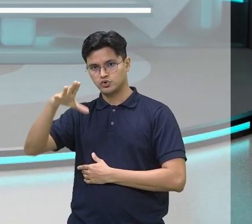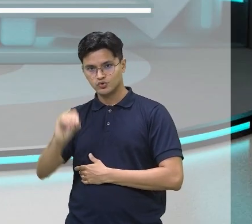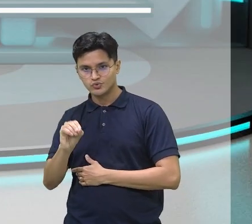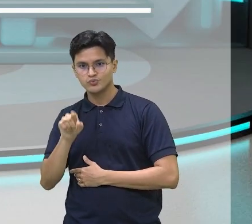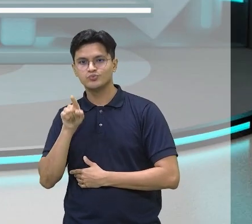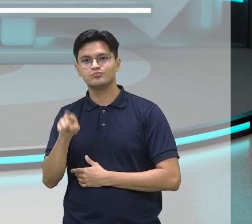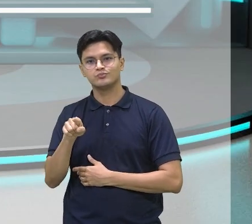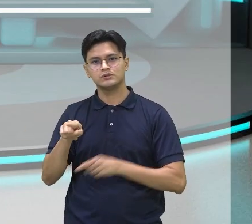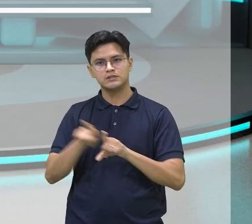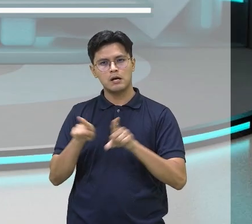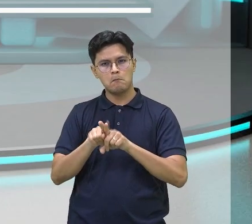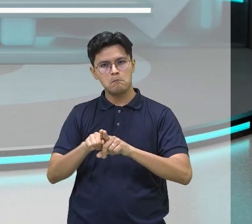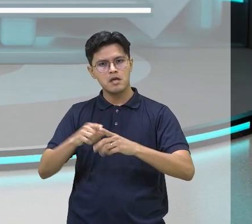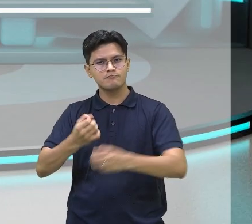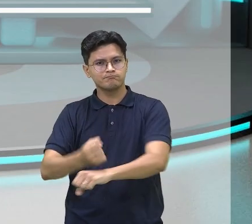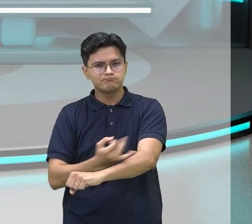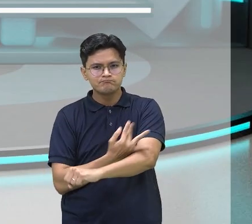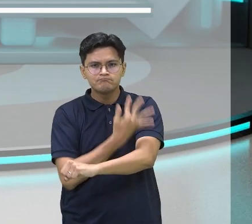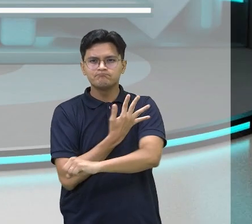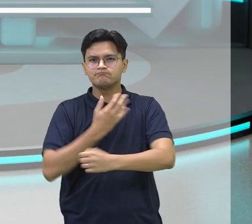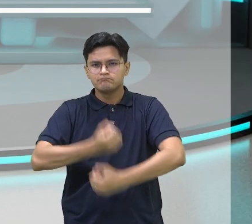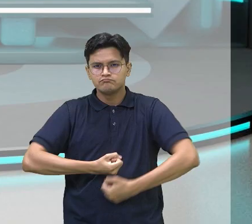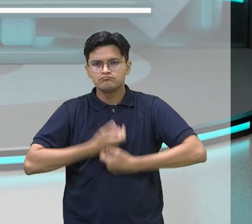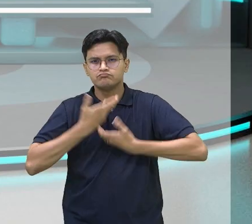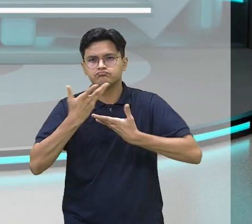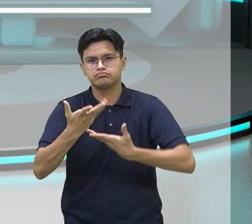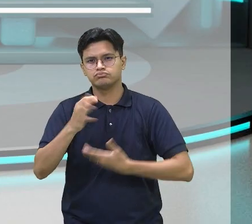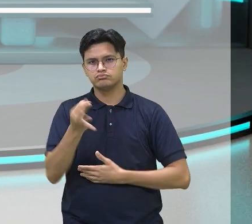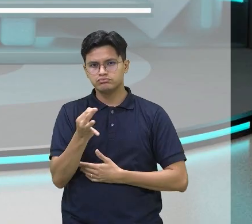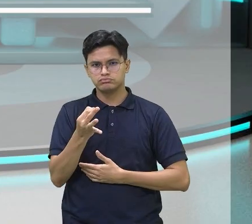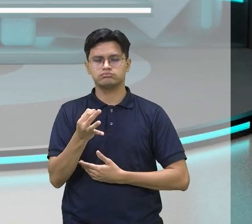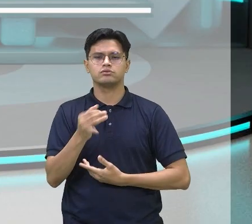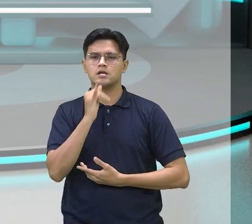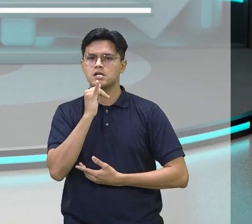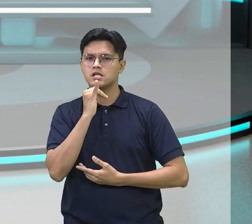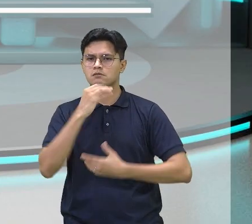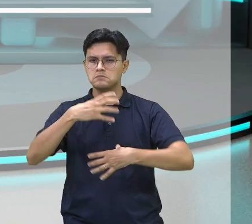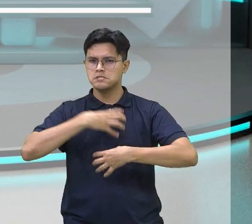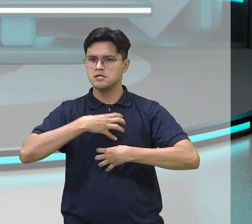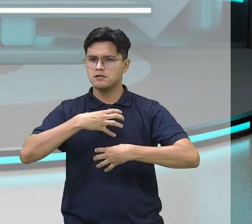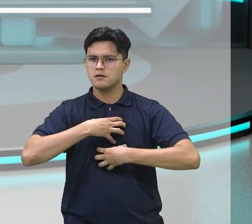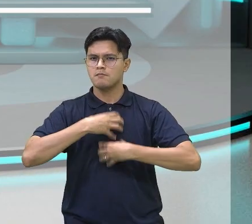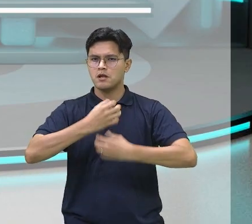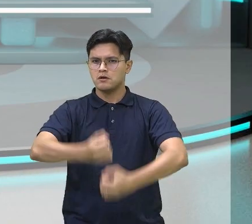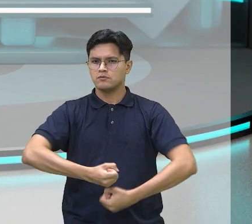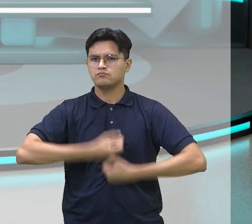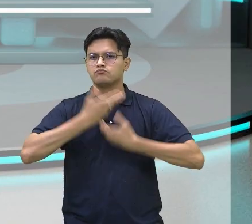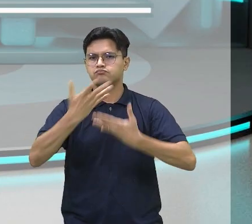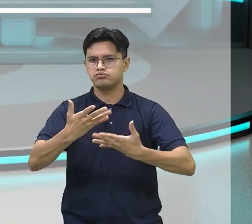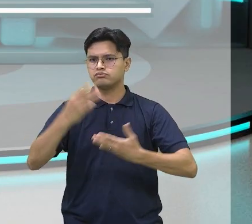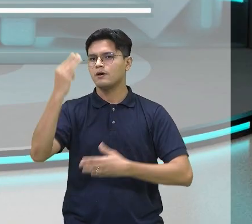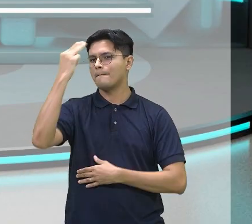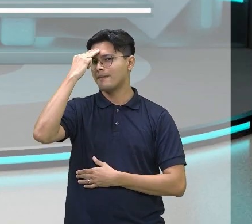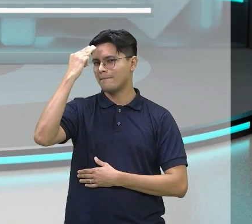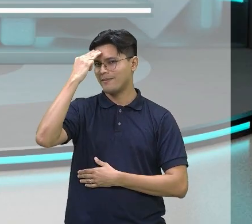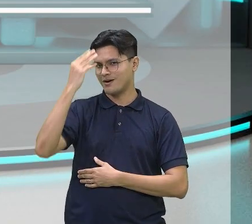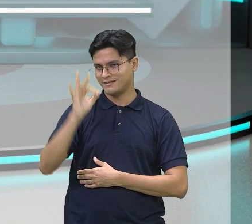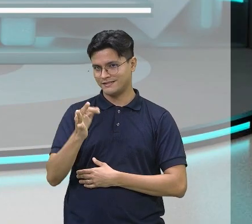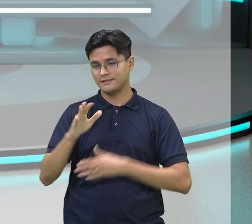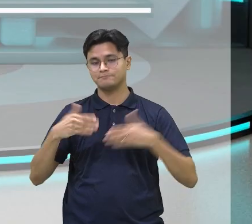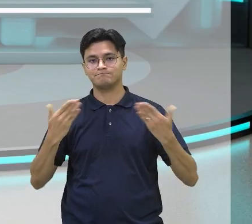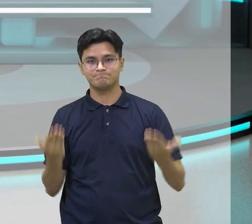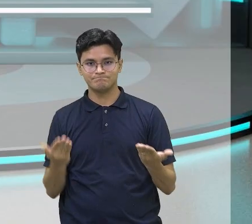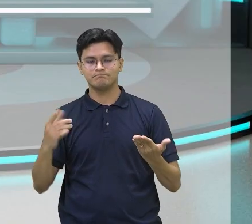tom confessional e evocação sentimental da memória, né? Então aqui nós